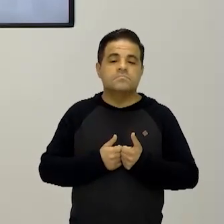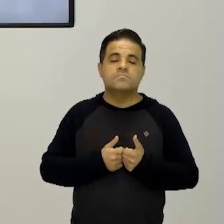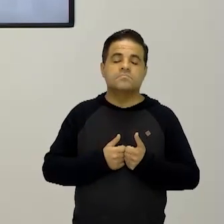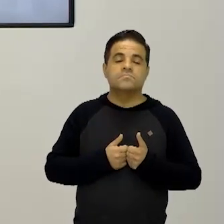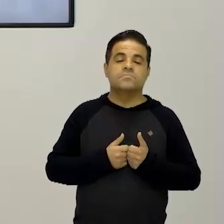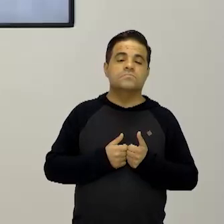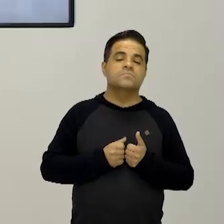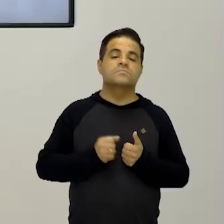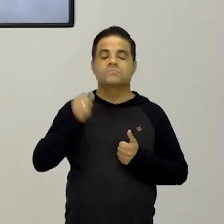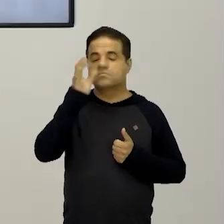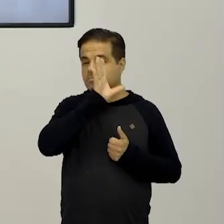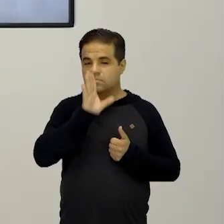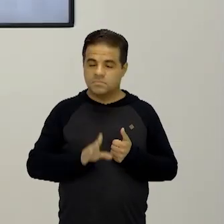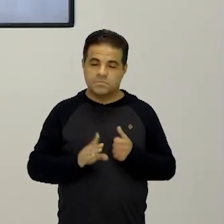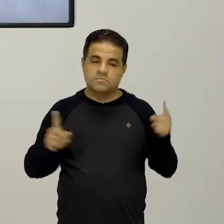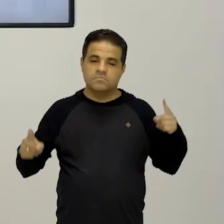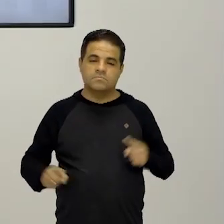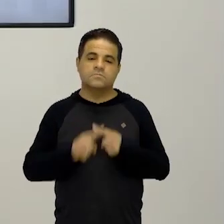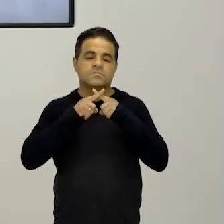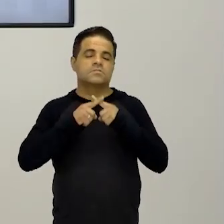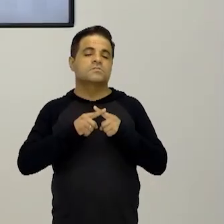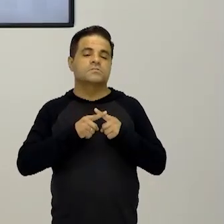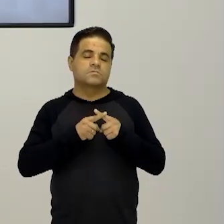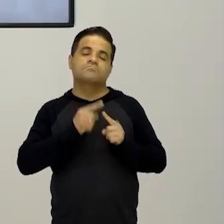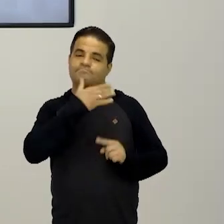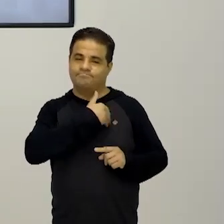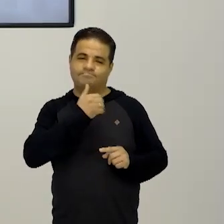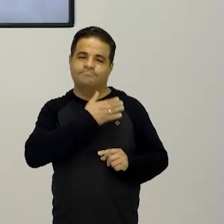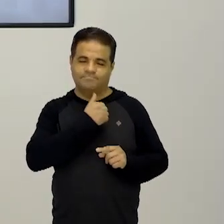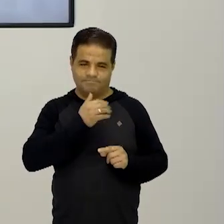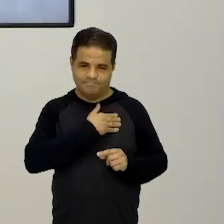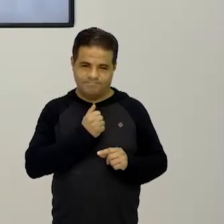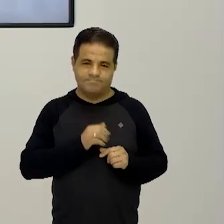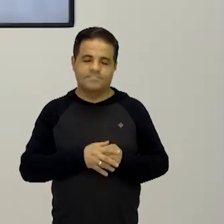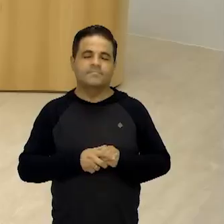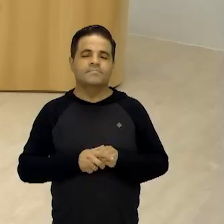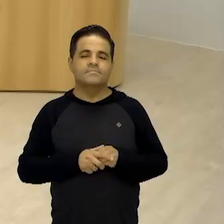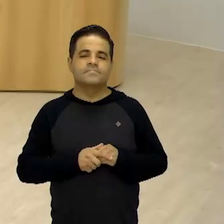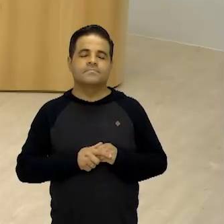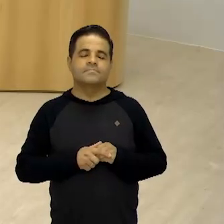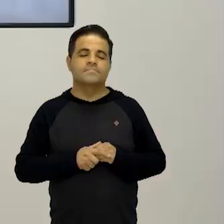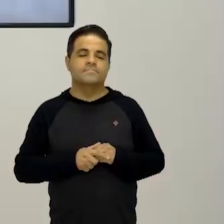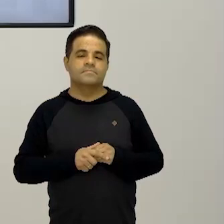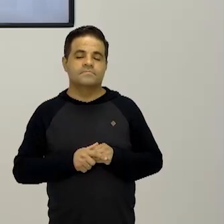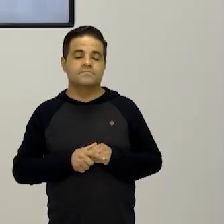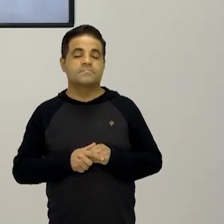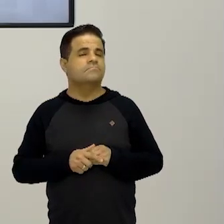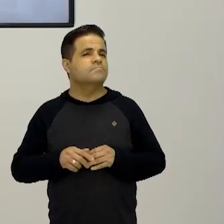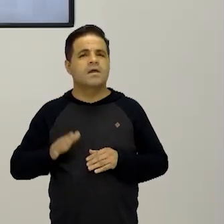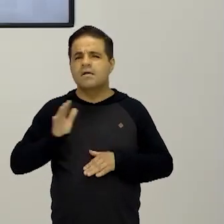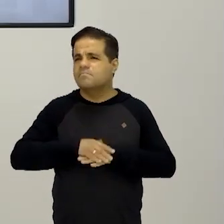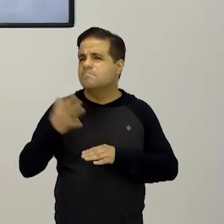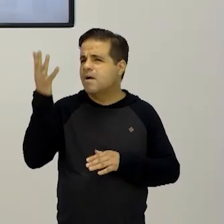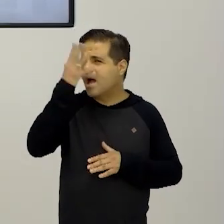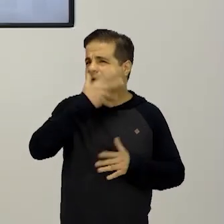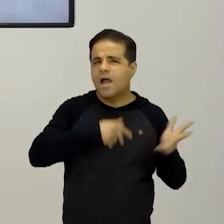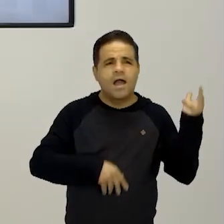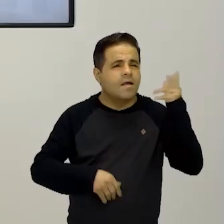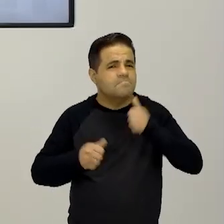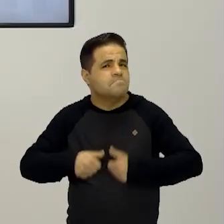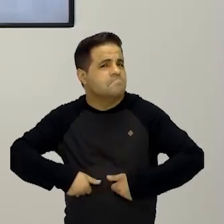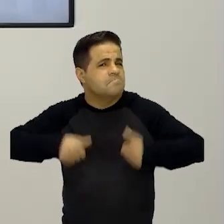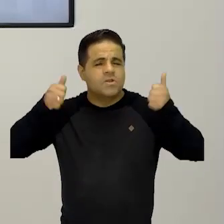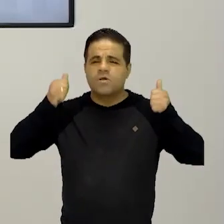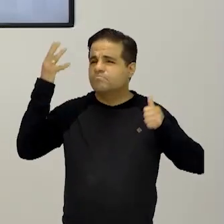Brazilians and Argentinians. Yes. And the best beaches, the most beautiful beaches, né, que foi a nossa pergunta,